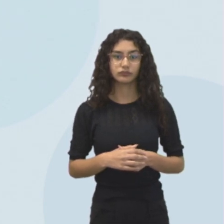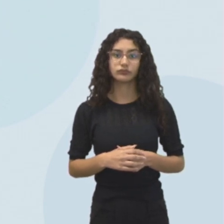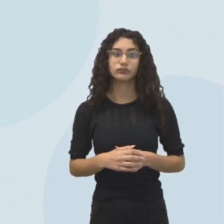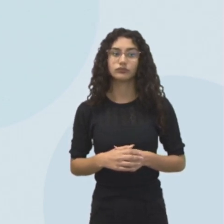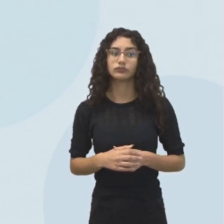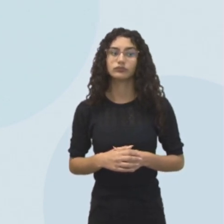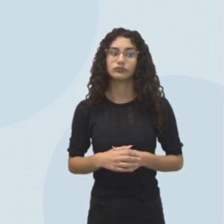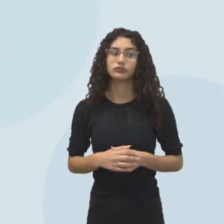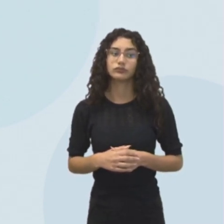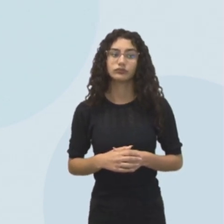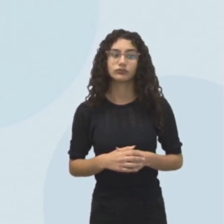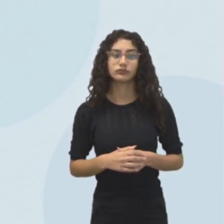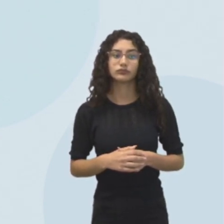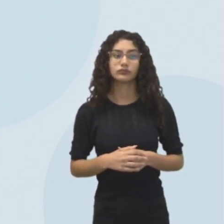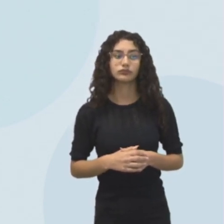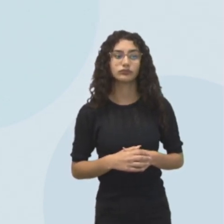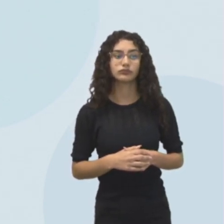favor.